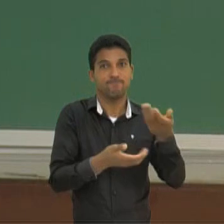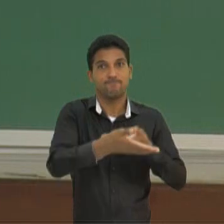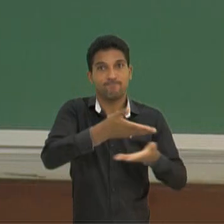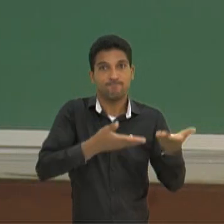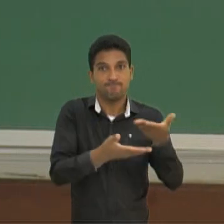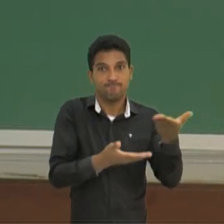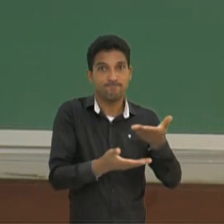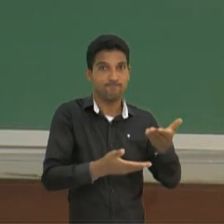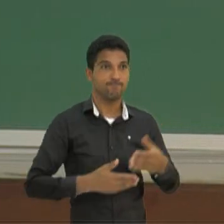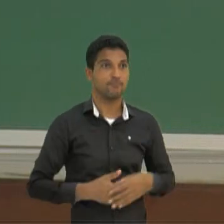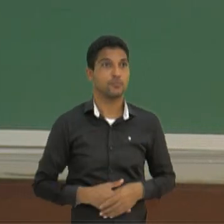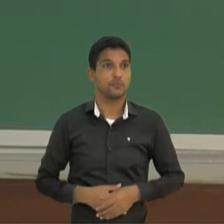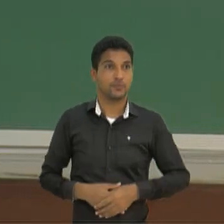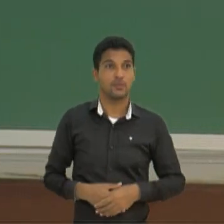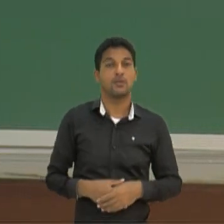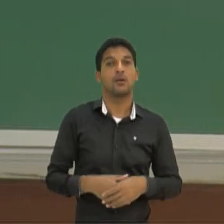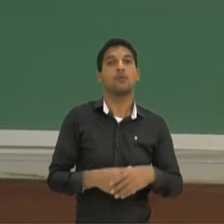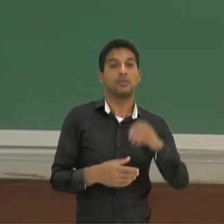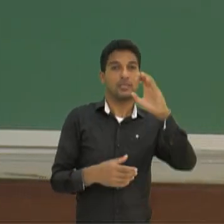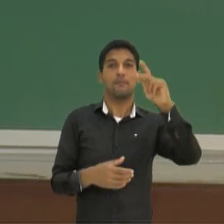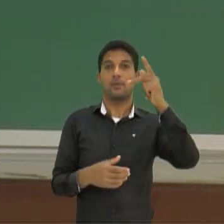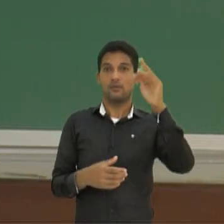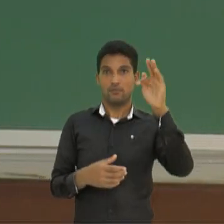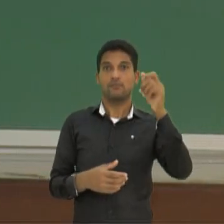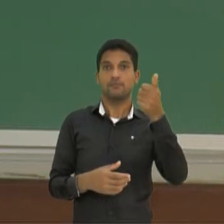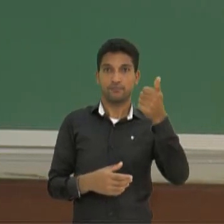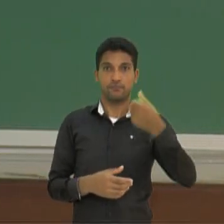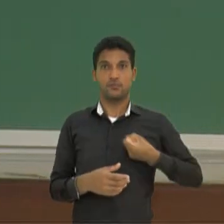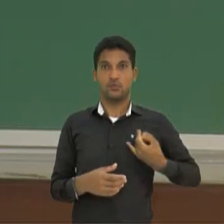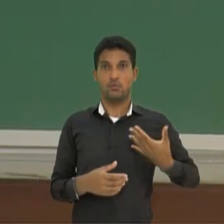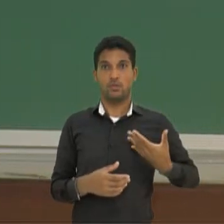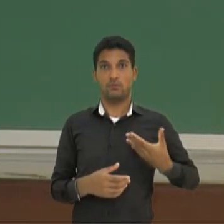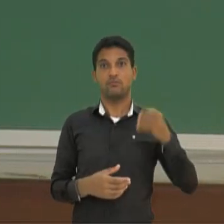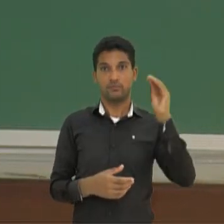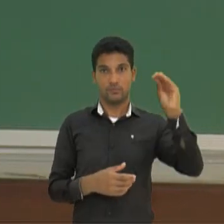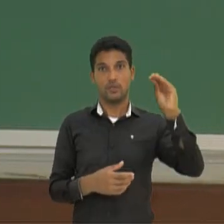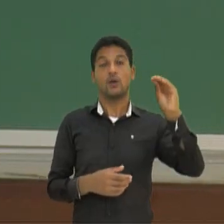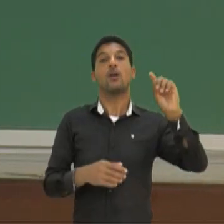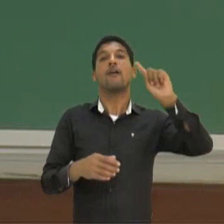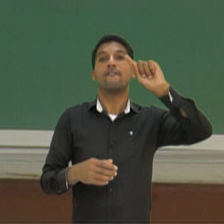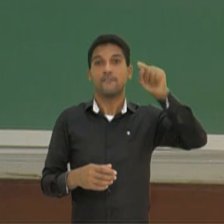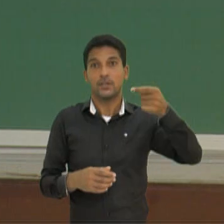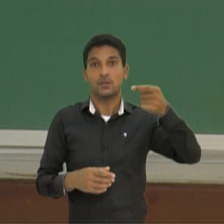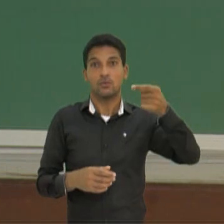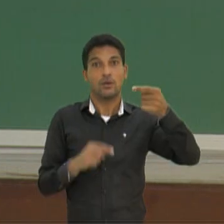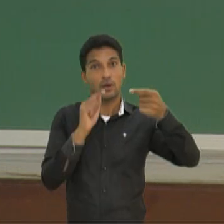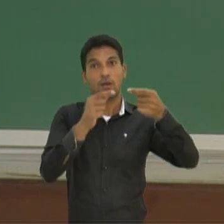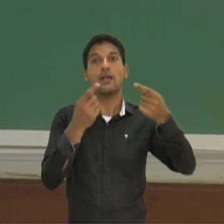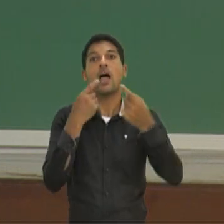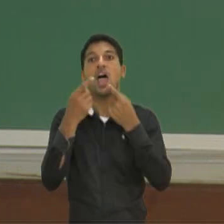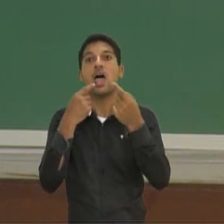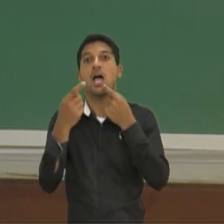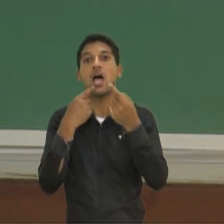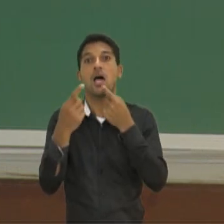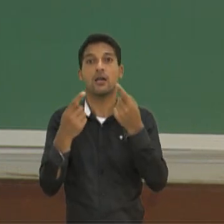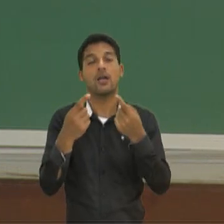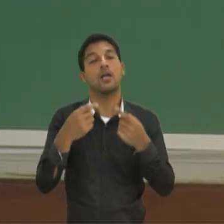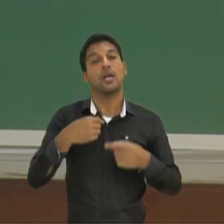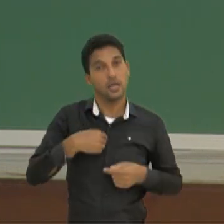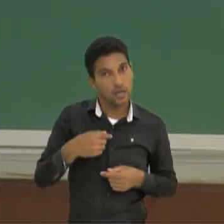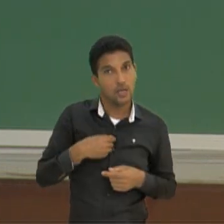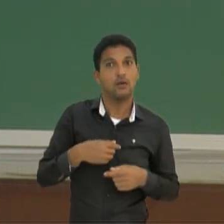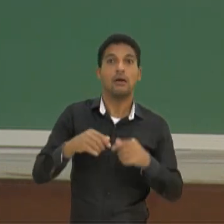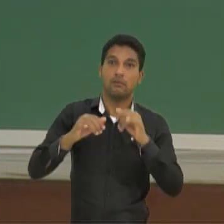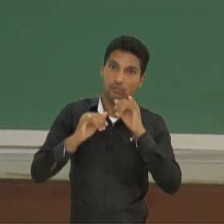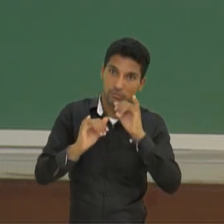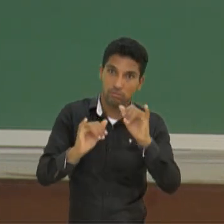uma vírgula lá depois do CPF e venho por manifestar minha irresignação acerca do, aqui no caso é do